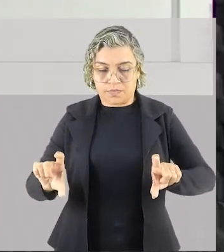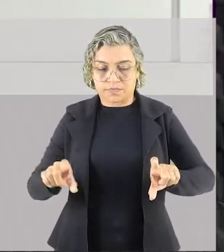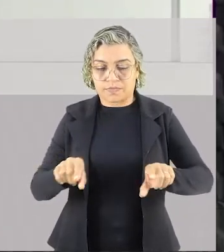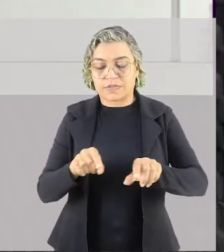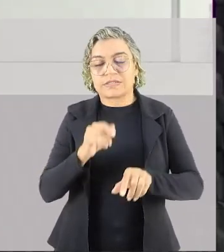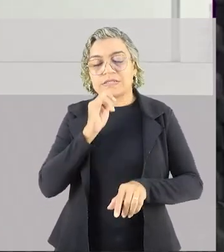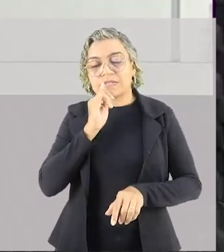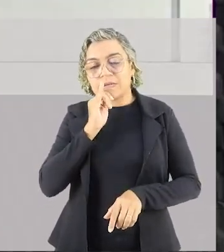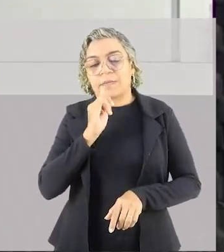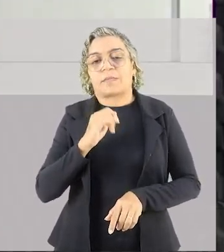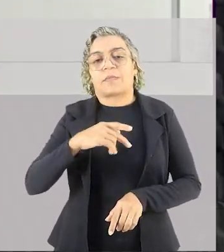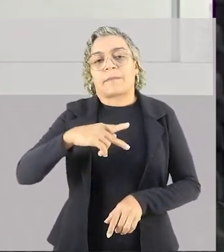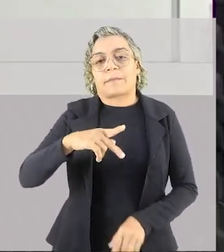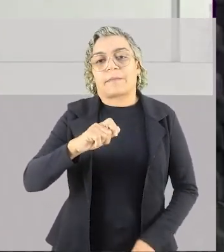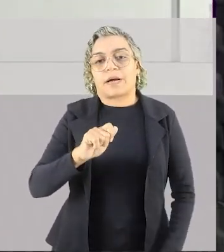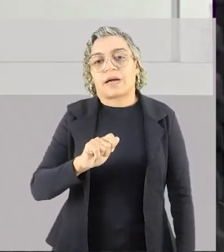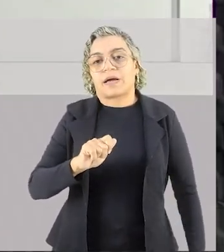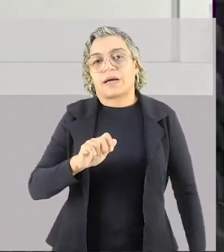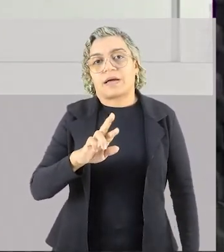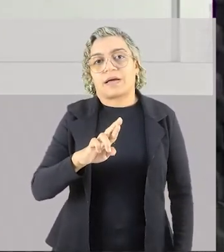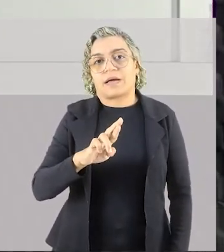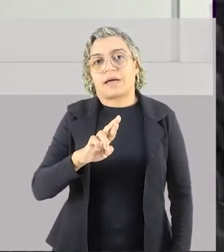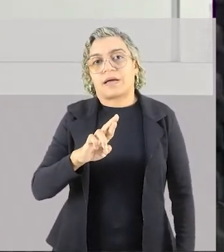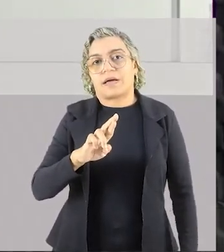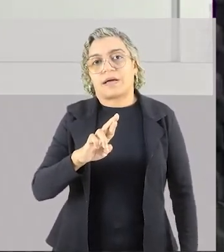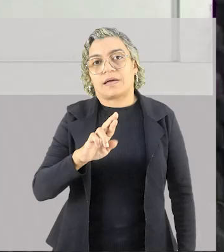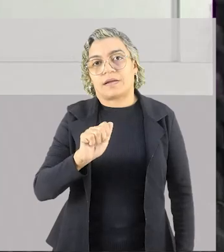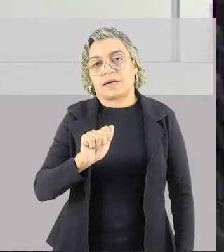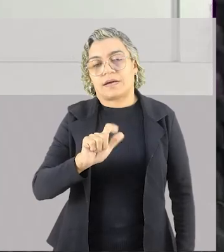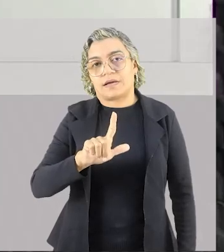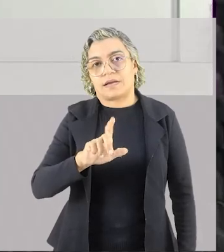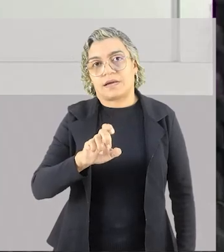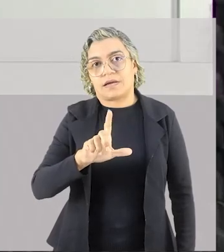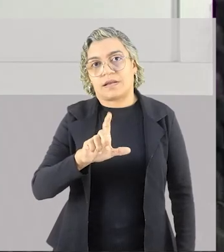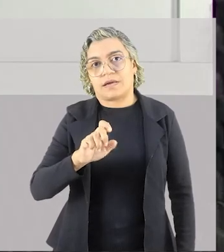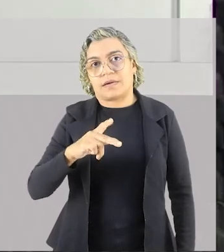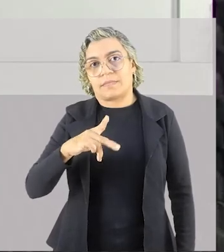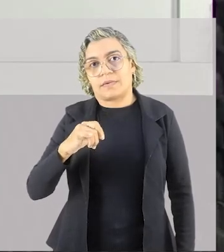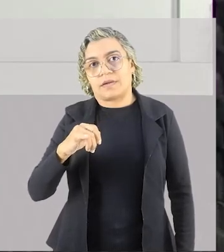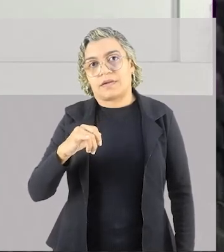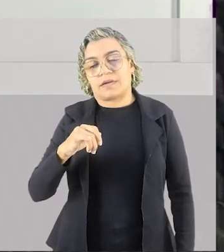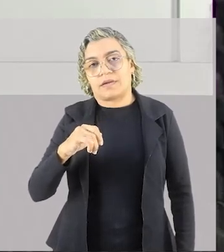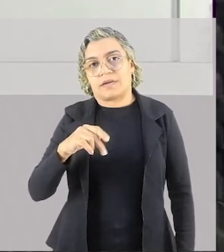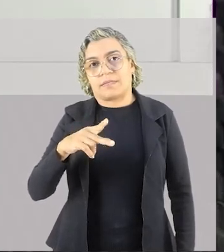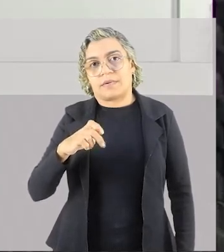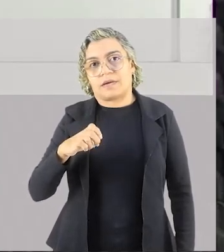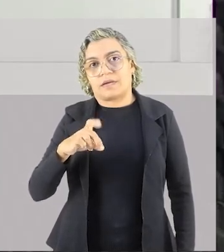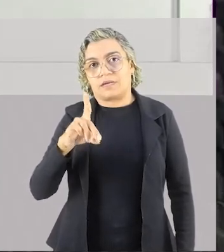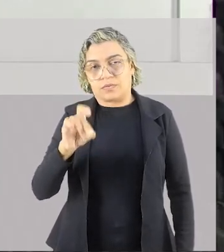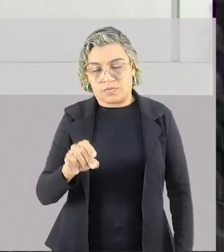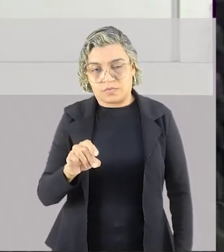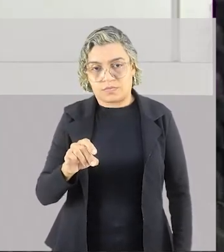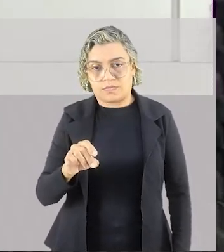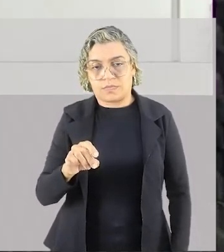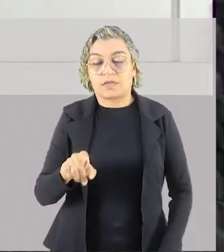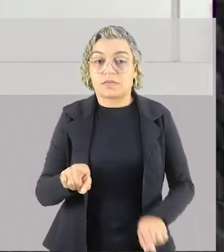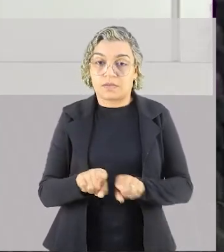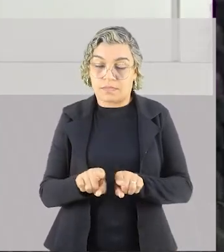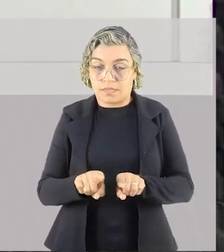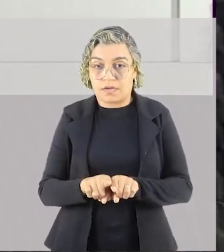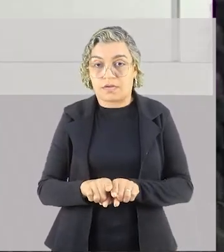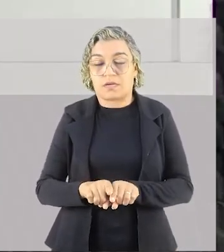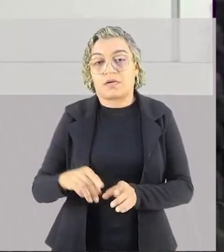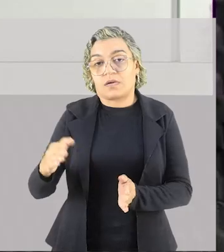certo? Então na questão, ele falou que você tem 2 barras de chocolate no formato de paralelepípedo e de cubo, e ele deu as